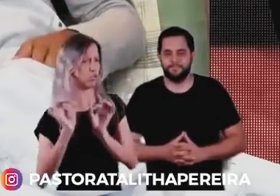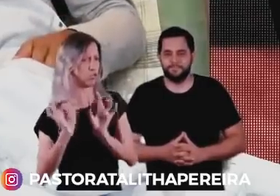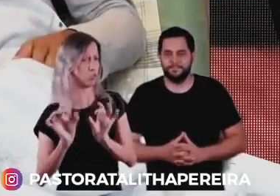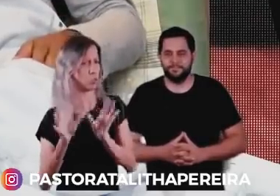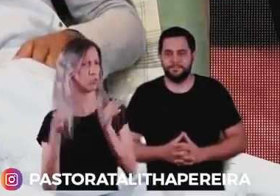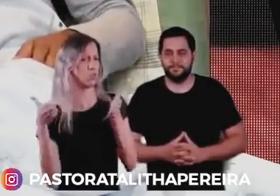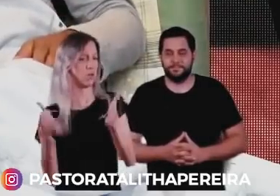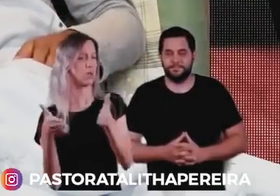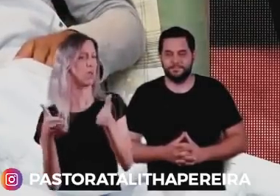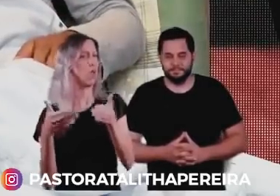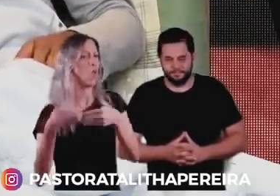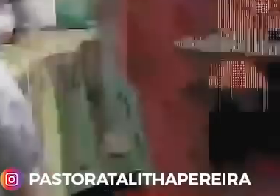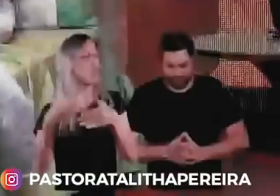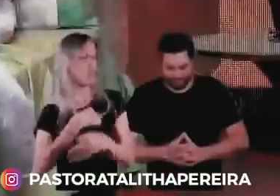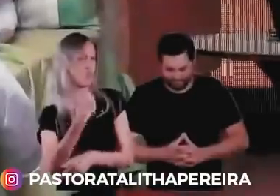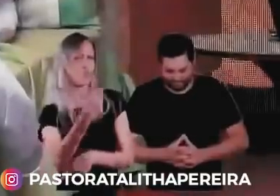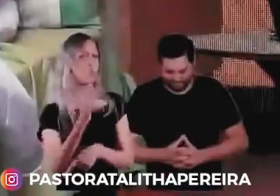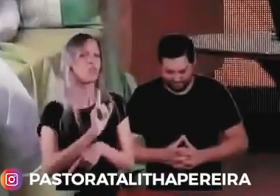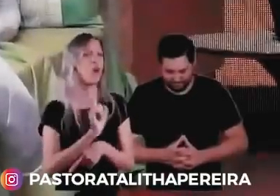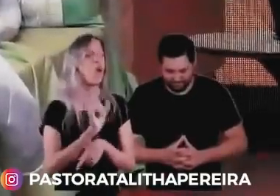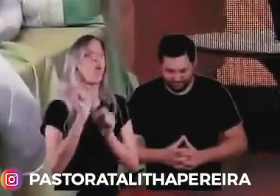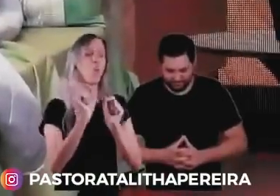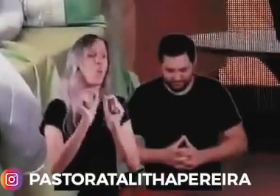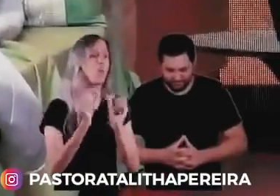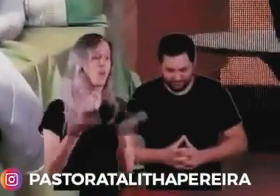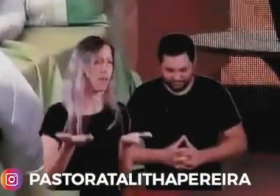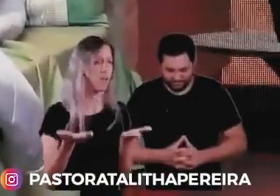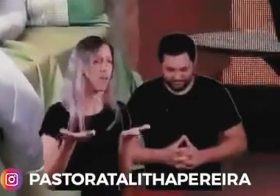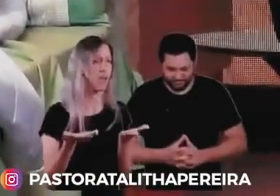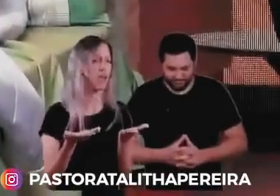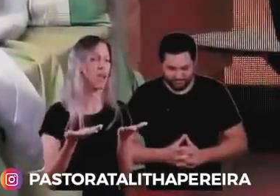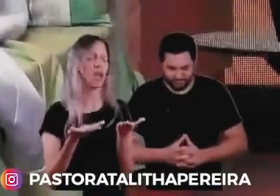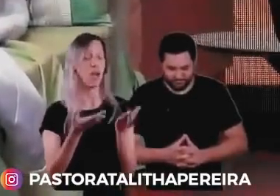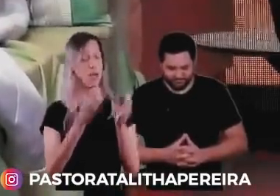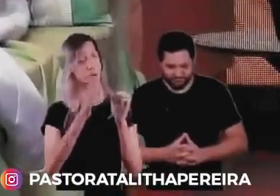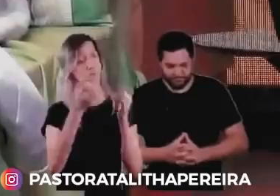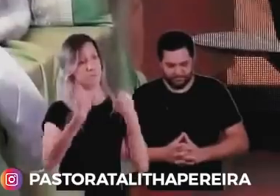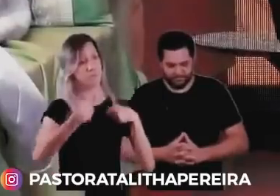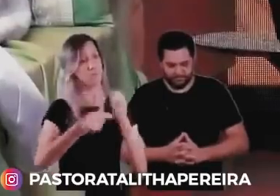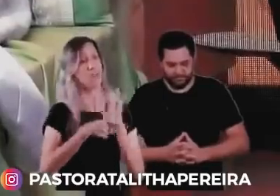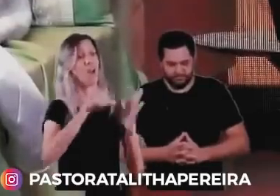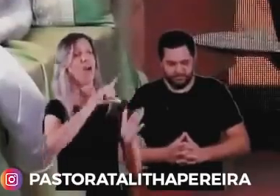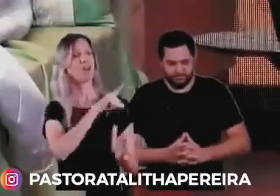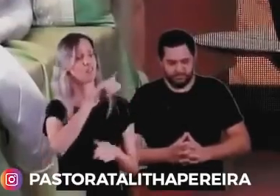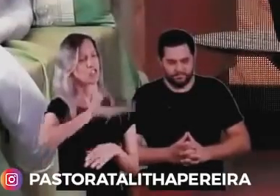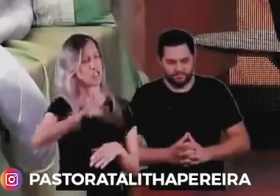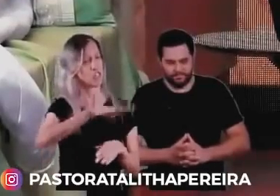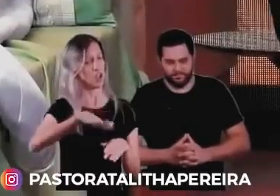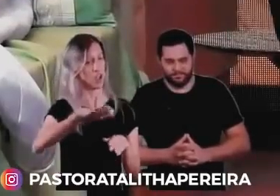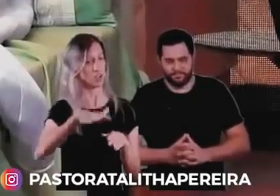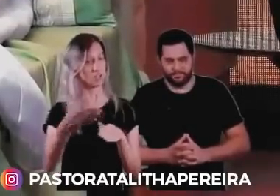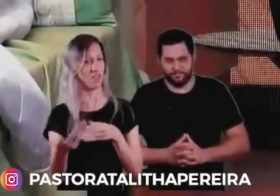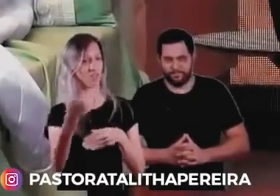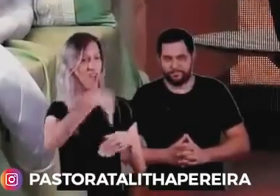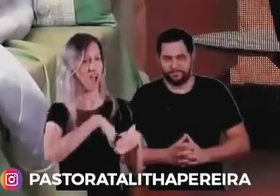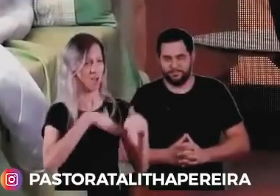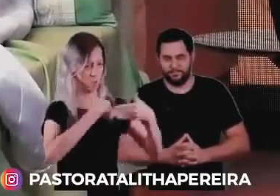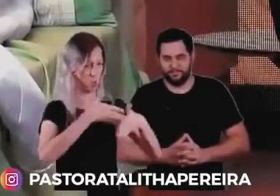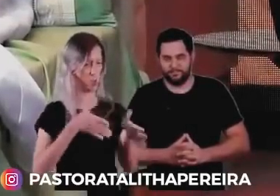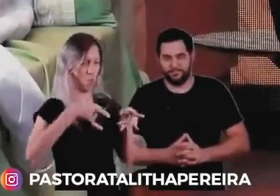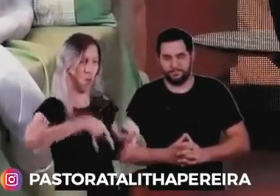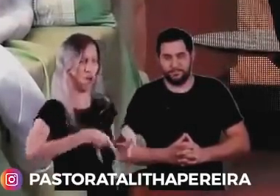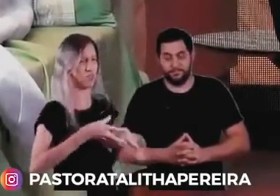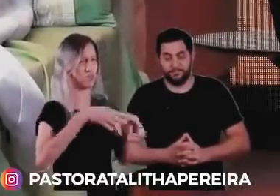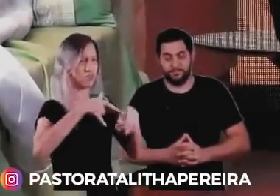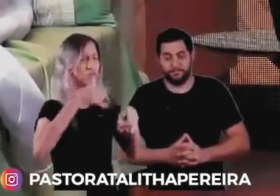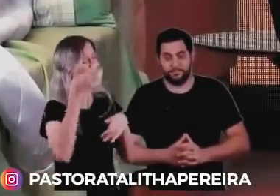seu filho, se você tem, amém. A questão é de você não colocar a criança para dormir com você na cama.